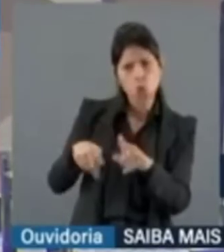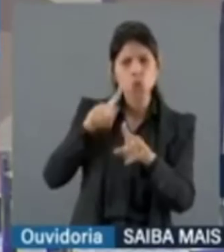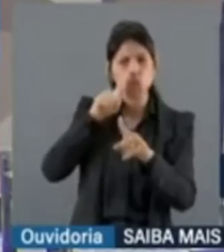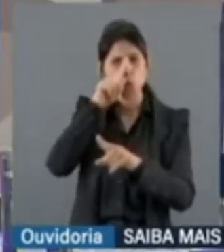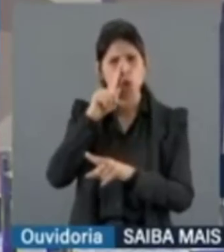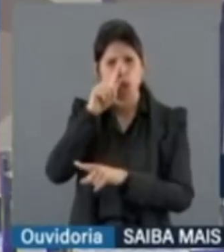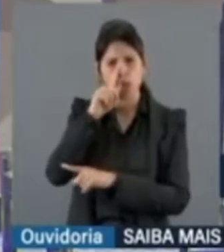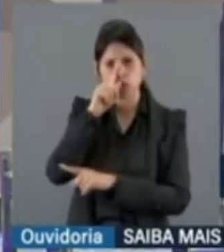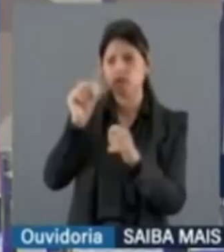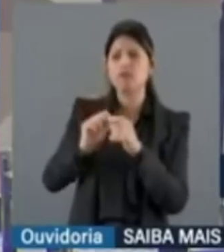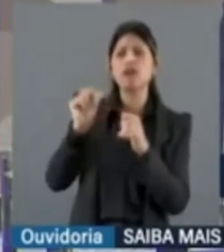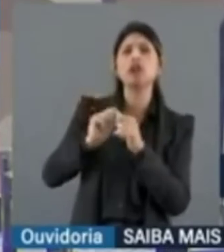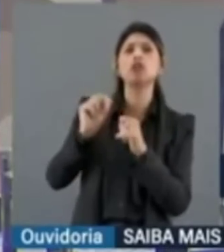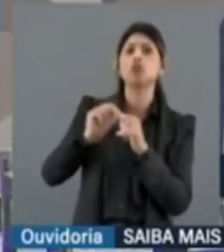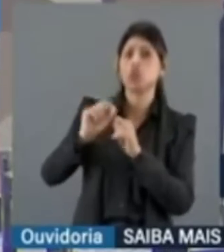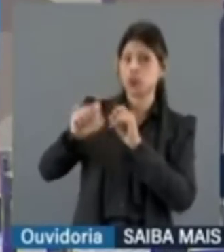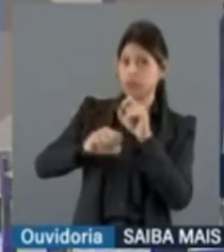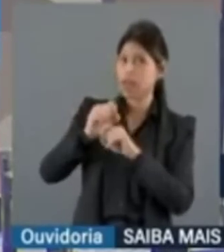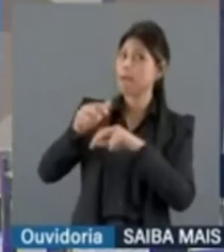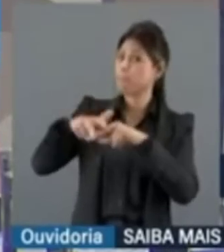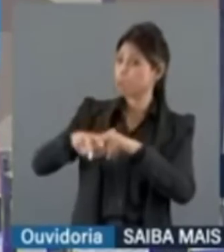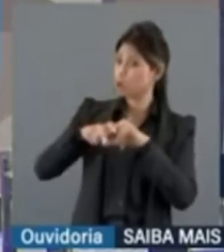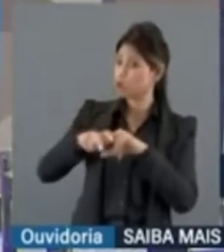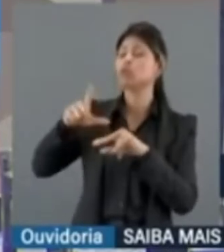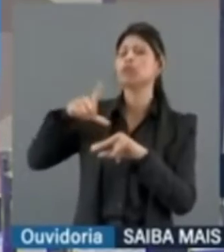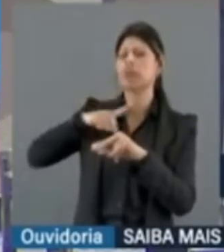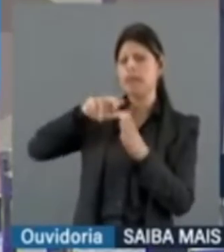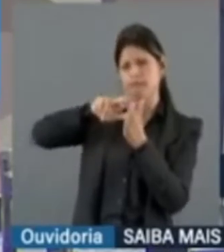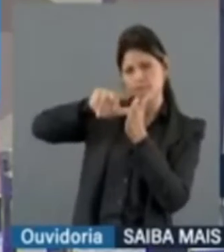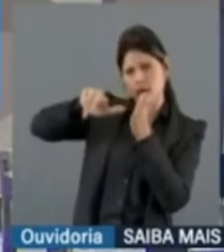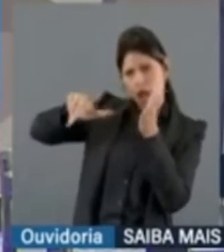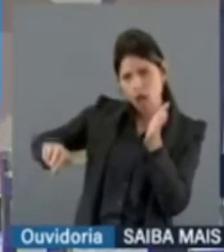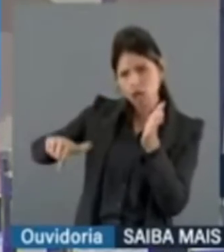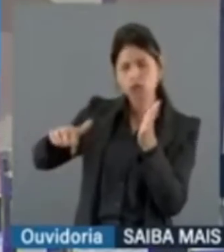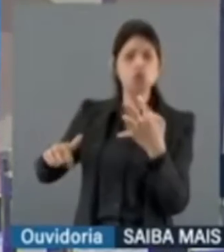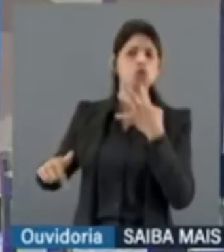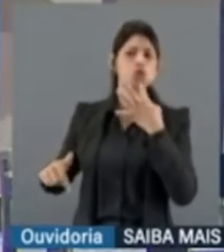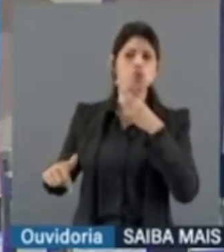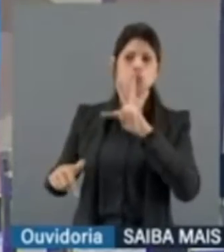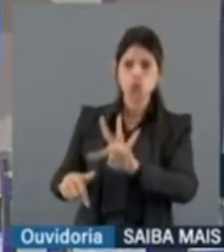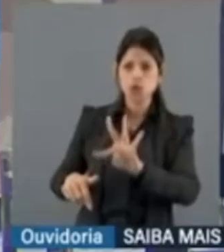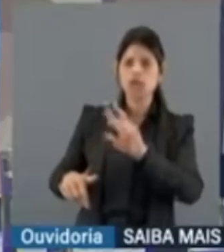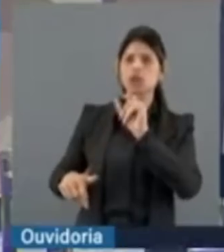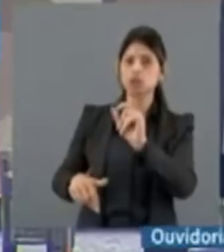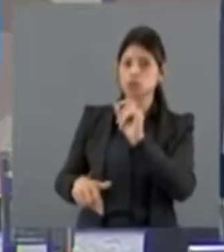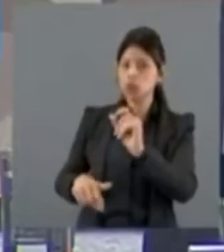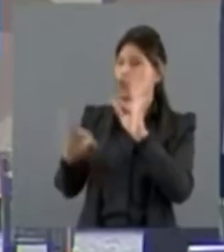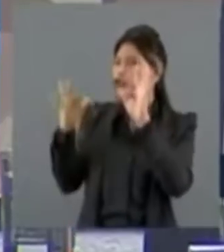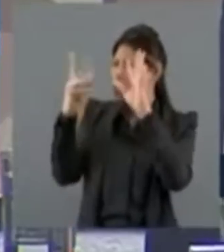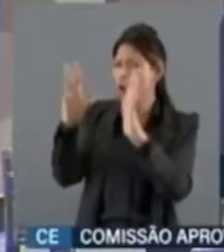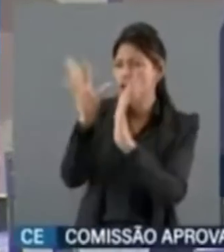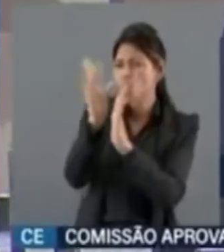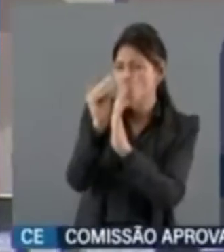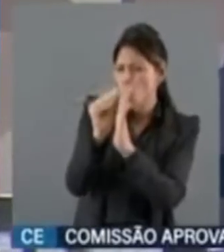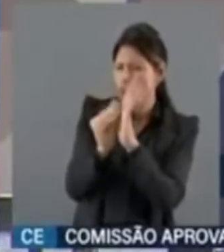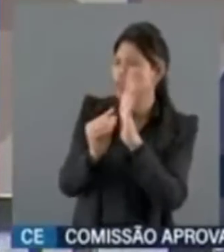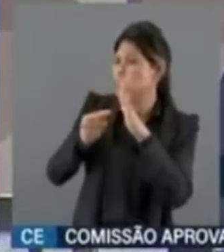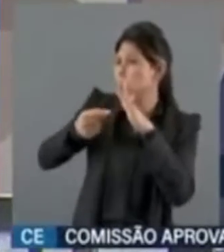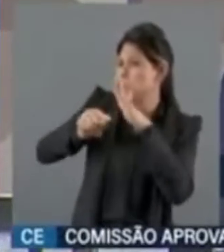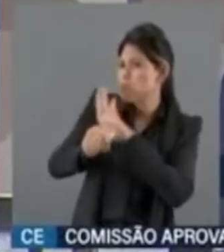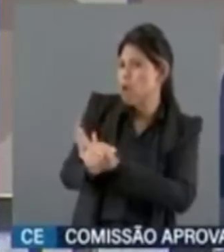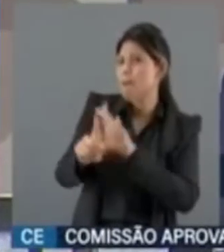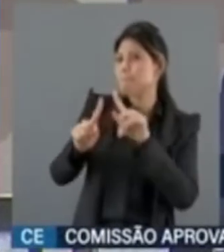da situação e sugerem várias medidas. Eu não tenho conhecimento do conteúdo do relatório, mas possivelmente